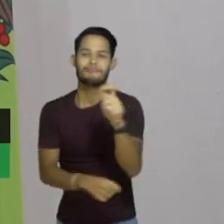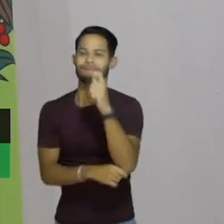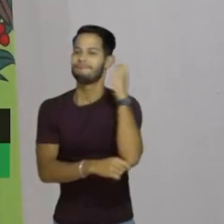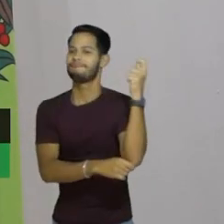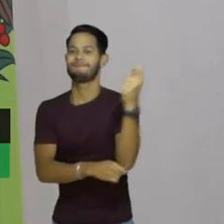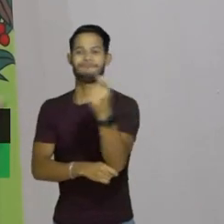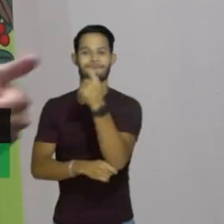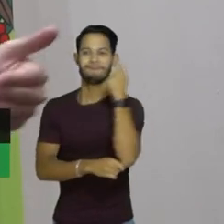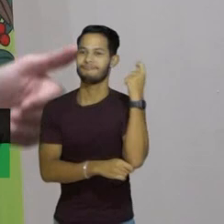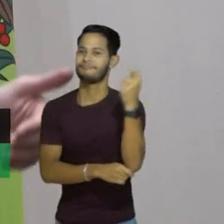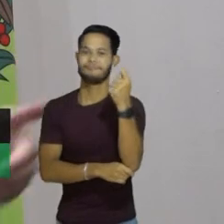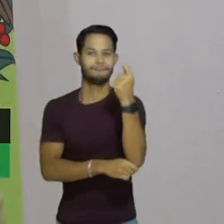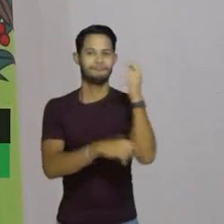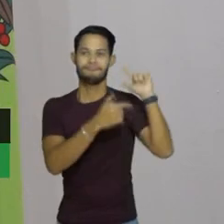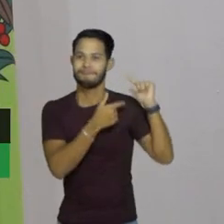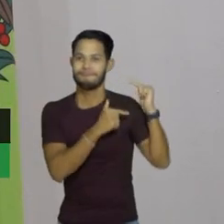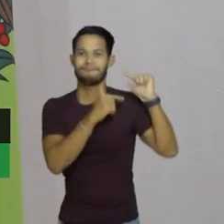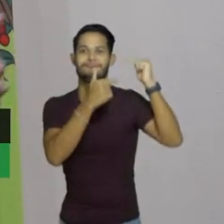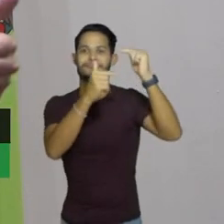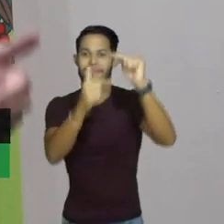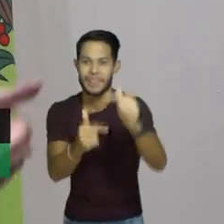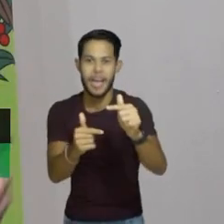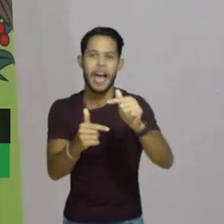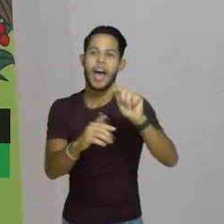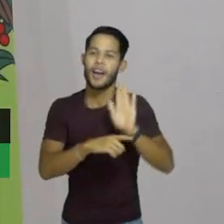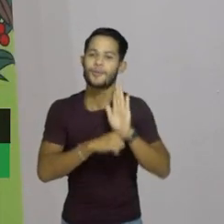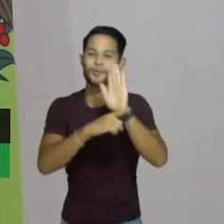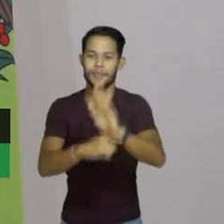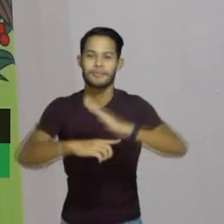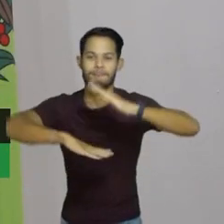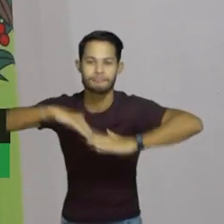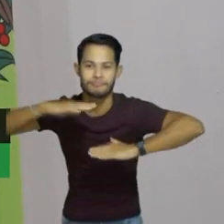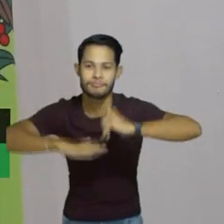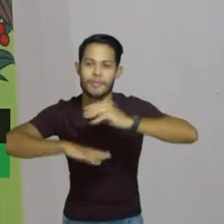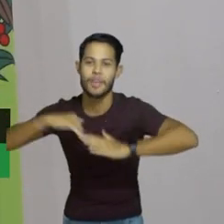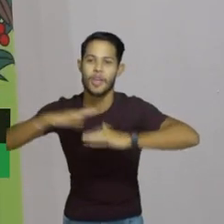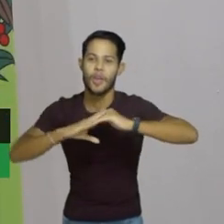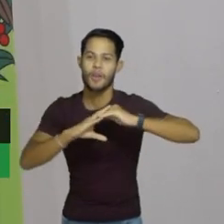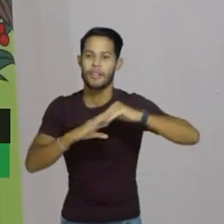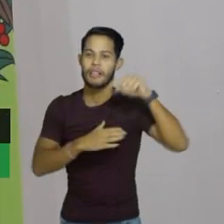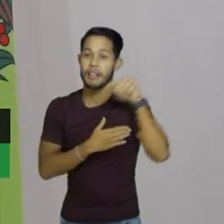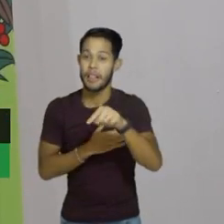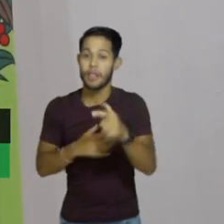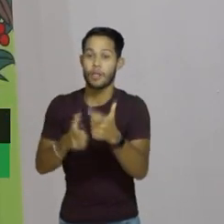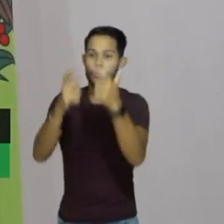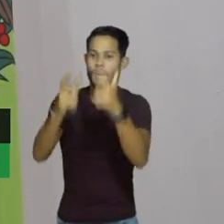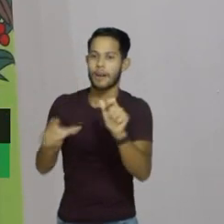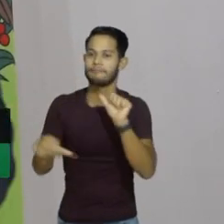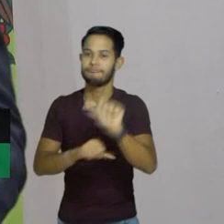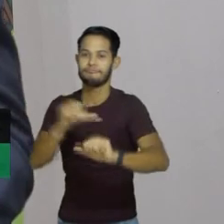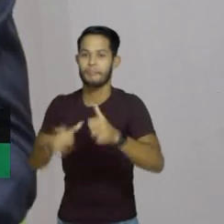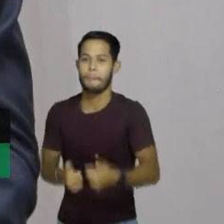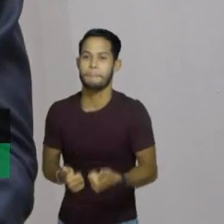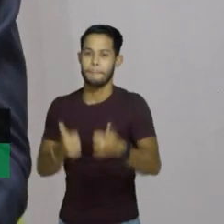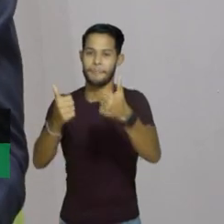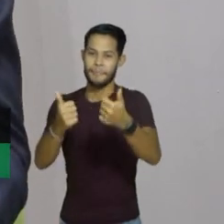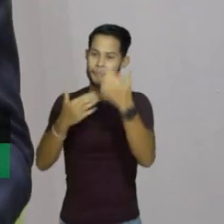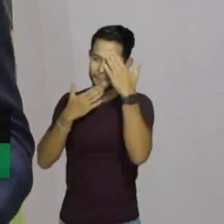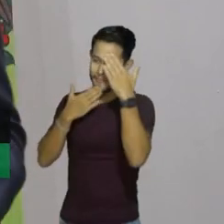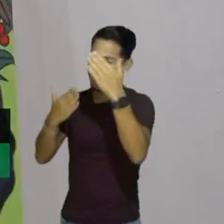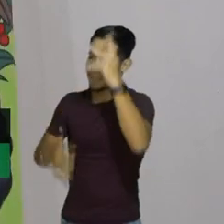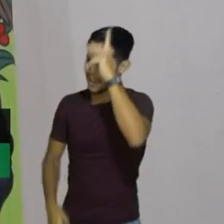guinada para recuperação, para reconstrução e para retomada da vida nesse estado. Parabéns pelo importante pronunciamento. Mas eu trago